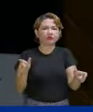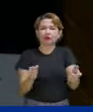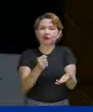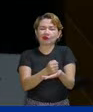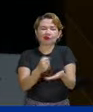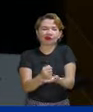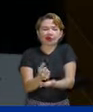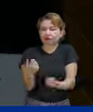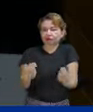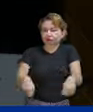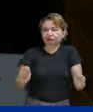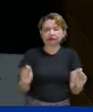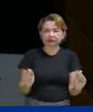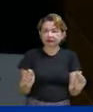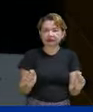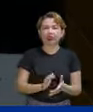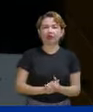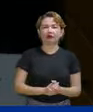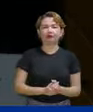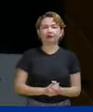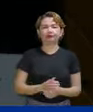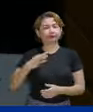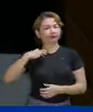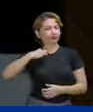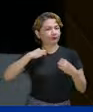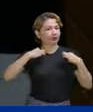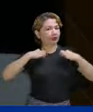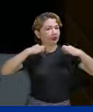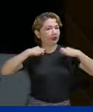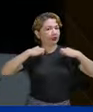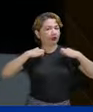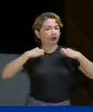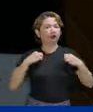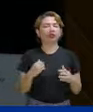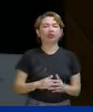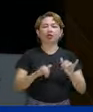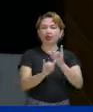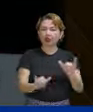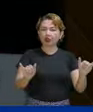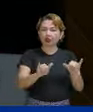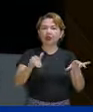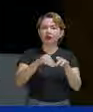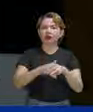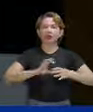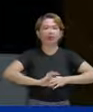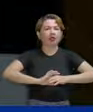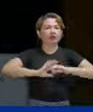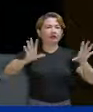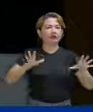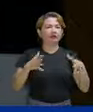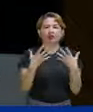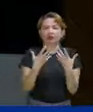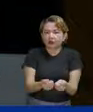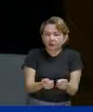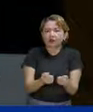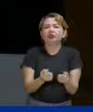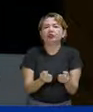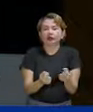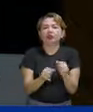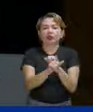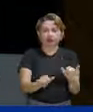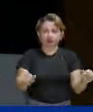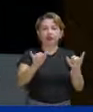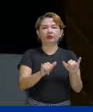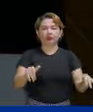de materiais, e que o voluntariado na militância é prática comum e amplamente aceita em campanhas